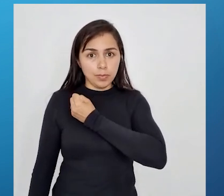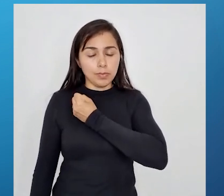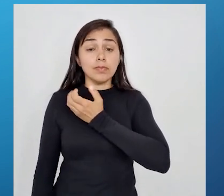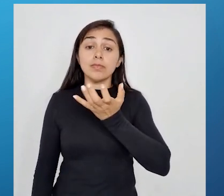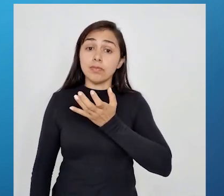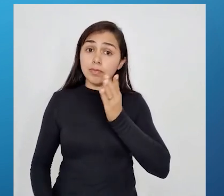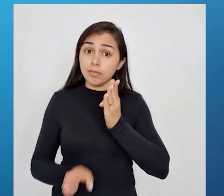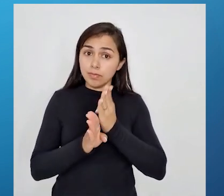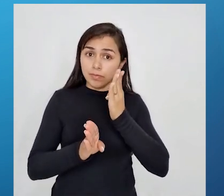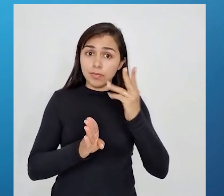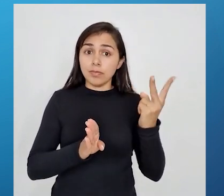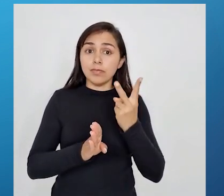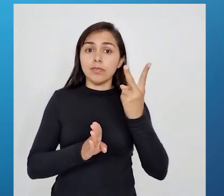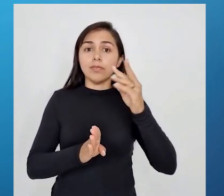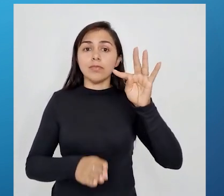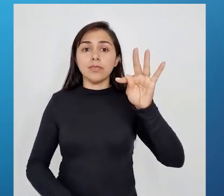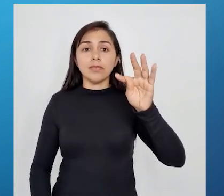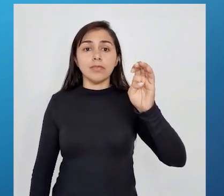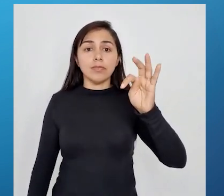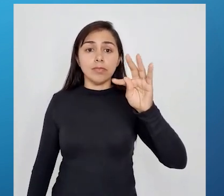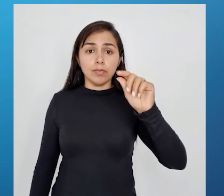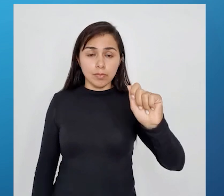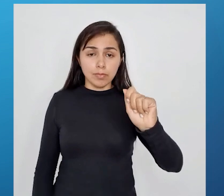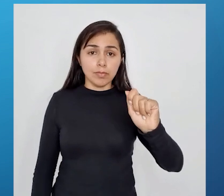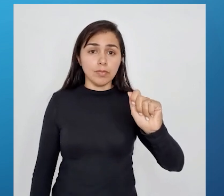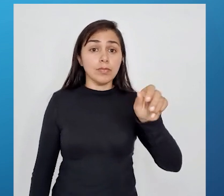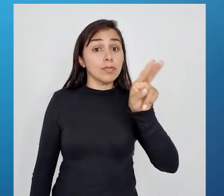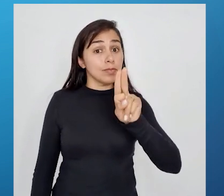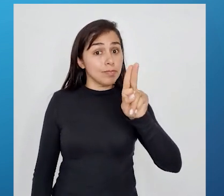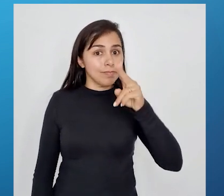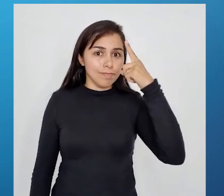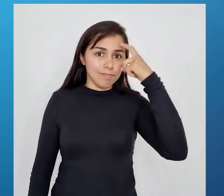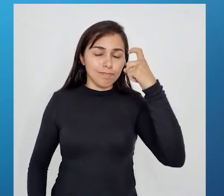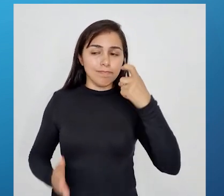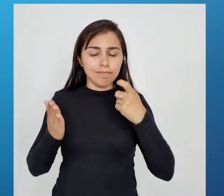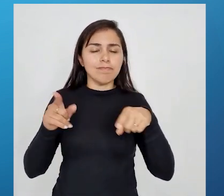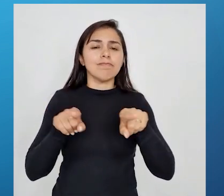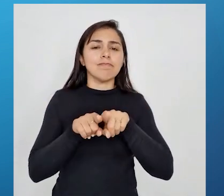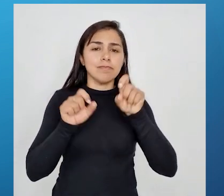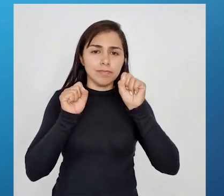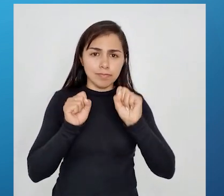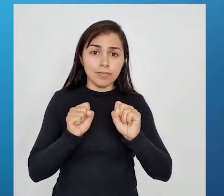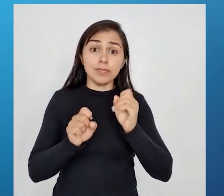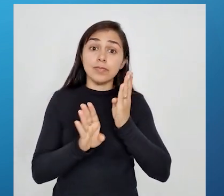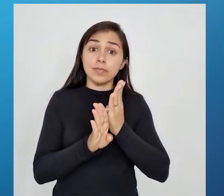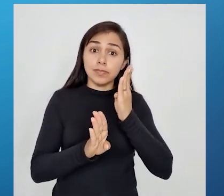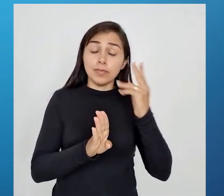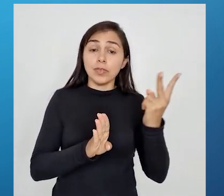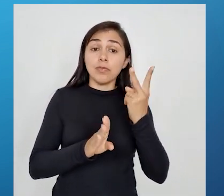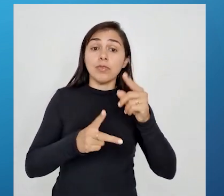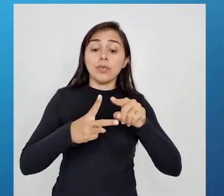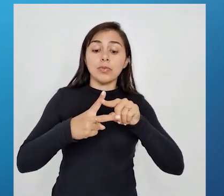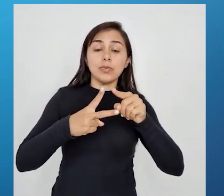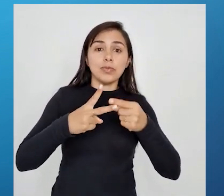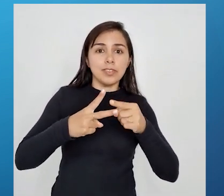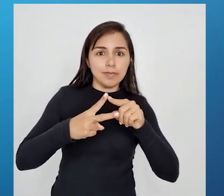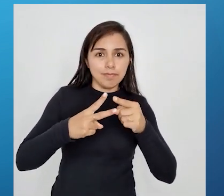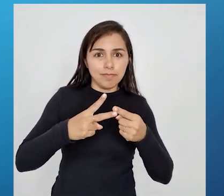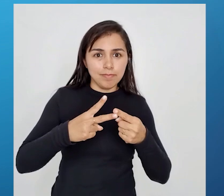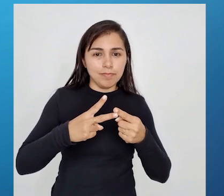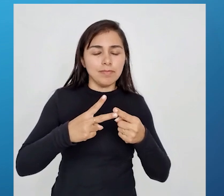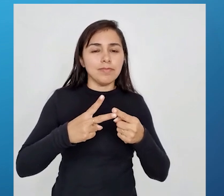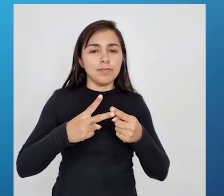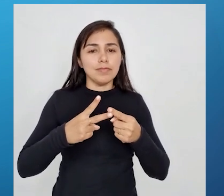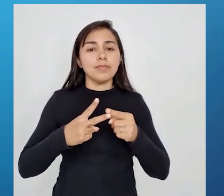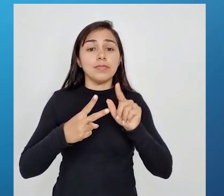o valor de θ, utilizando essa ideia, nós podemos também descobrir o valor do ângulo, Então aqui